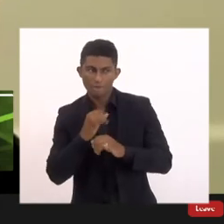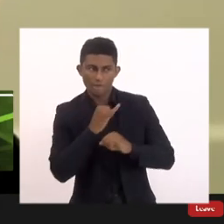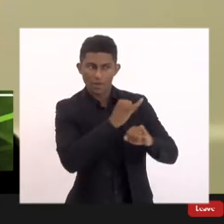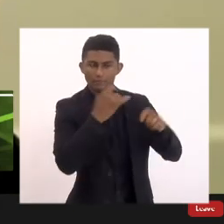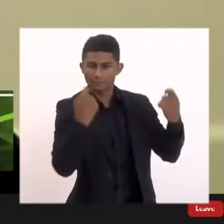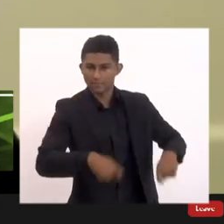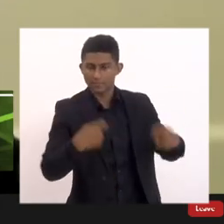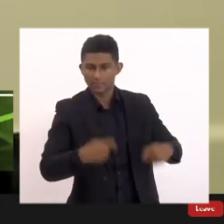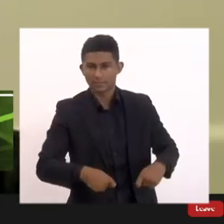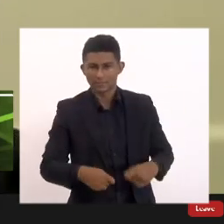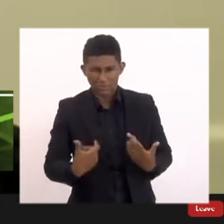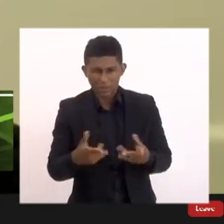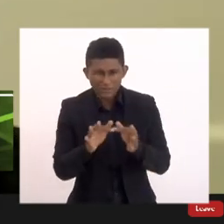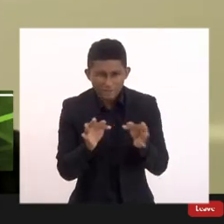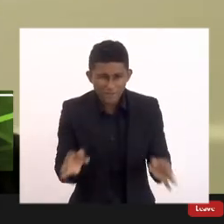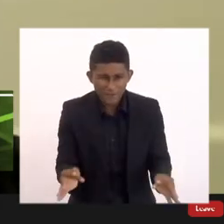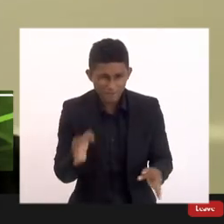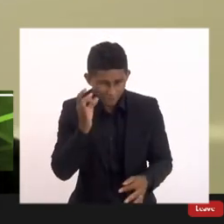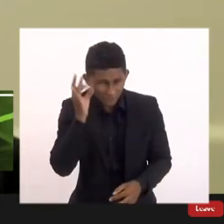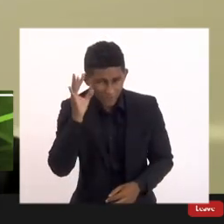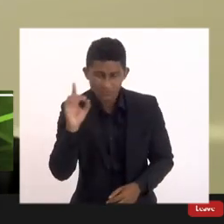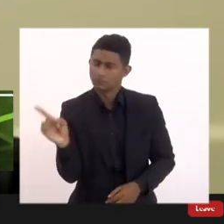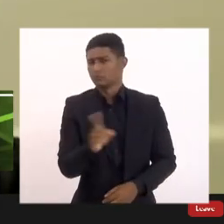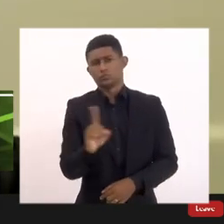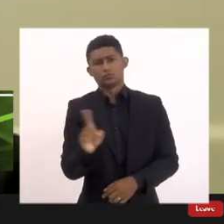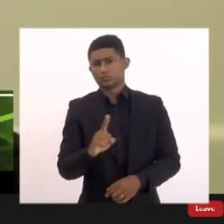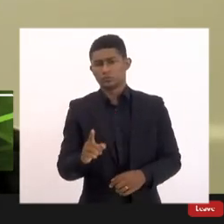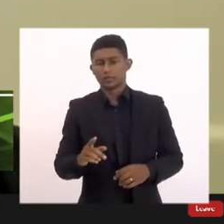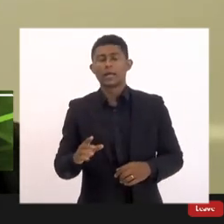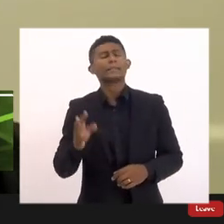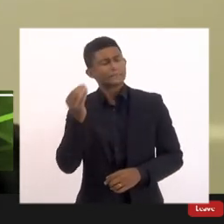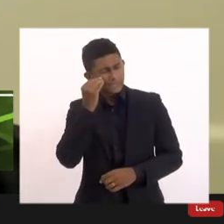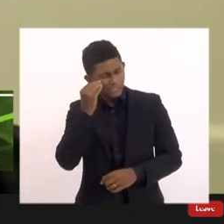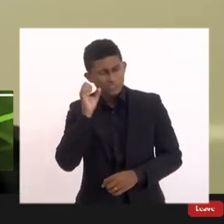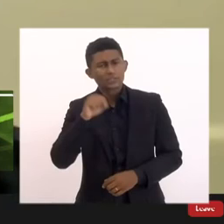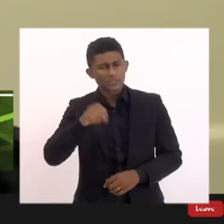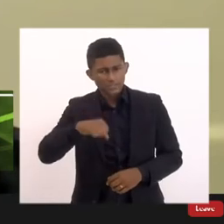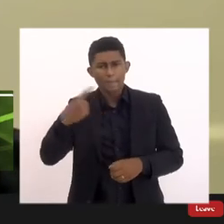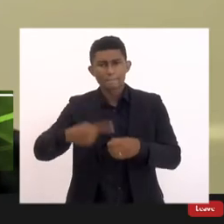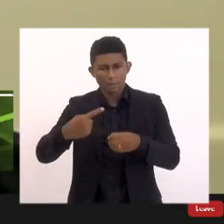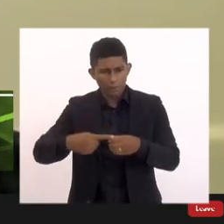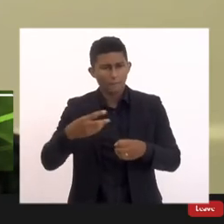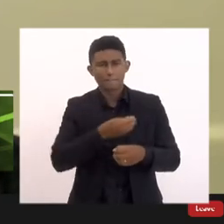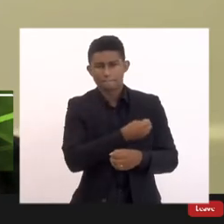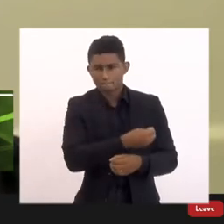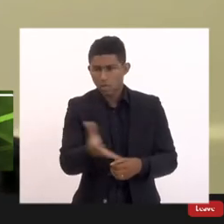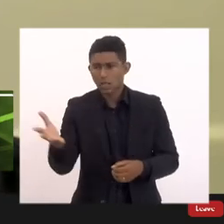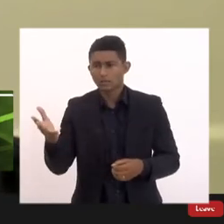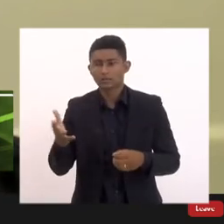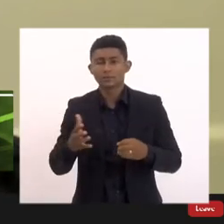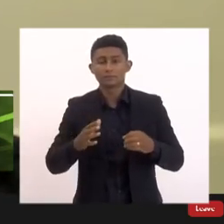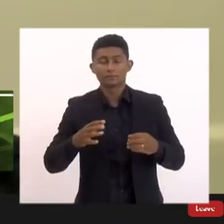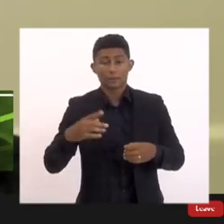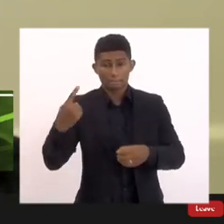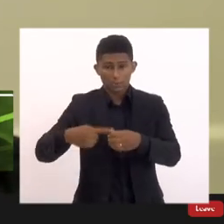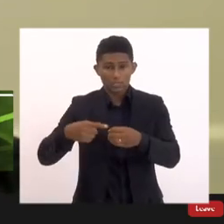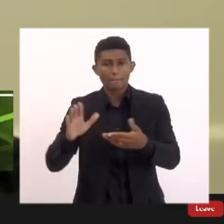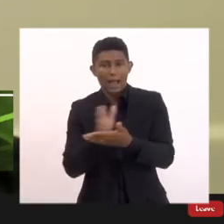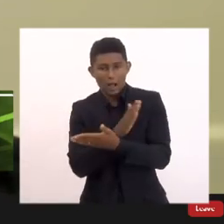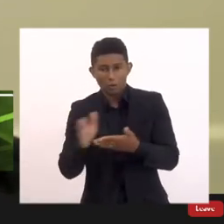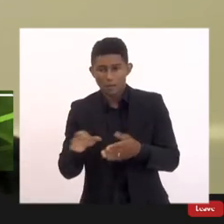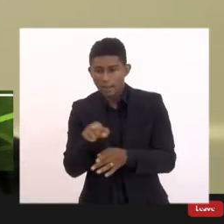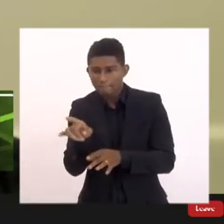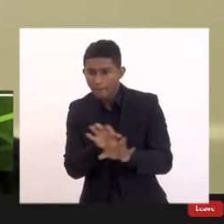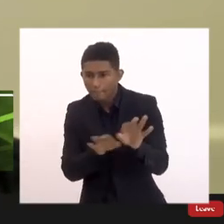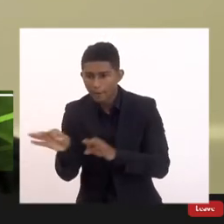deputado. Os testes estão indo para os municípios. Alguns municípios estão montando centros de testagem para facilitar o